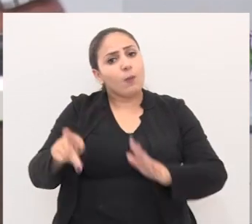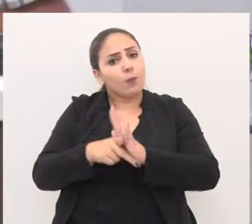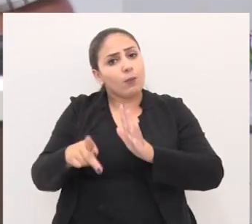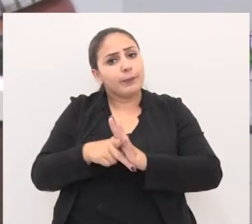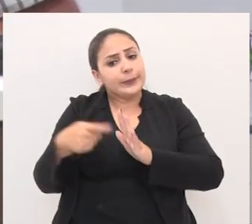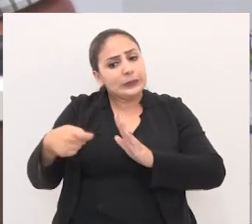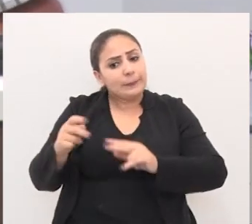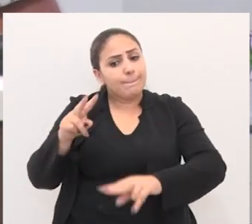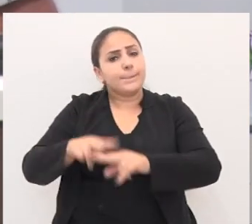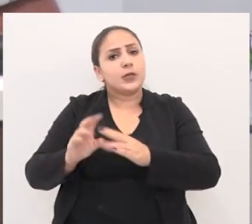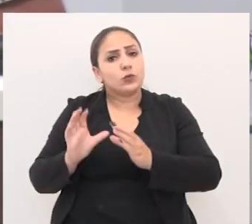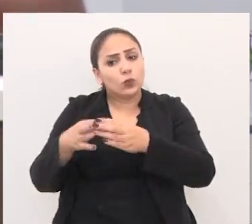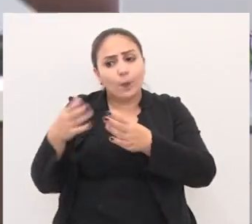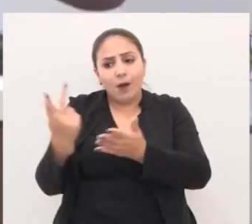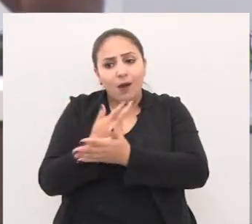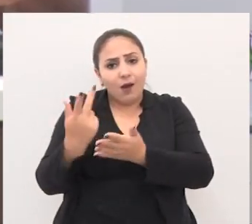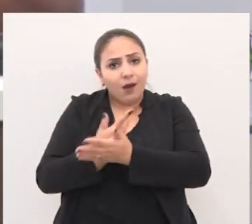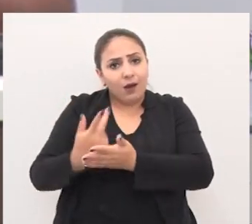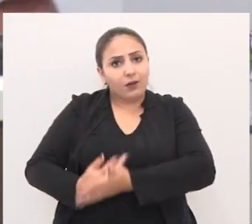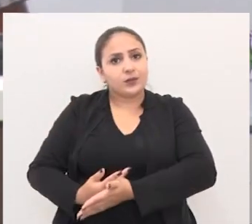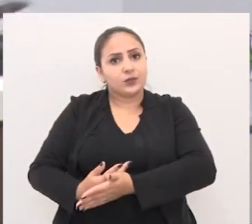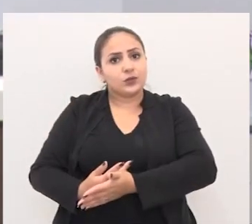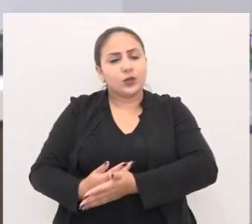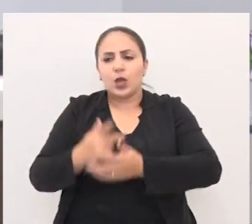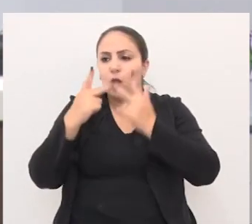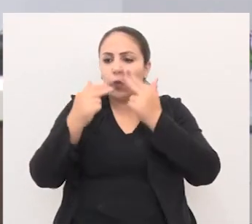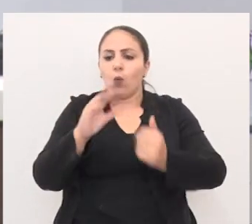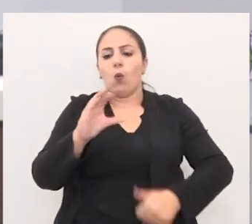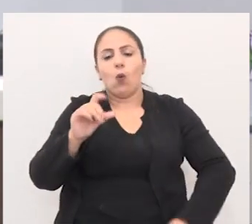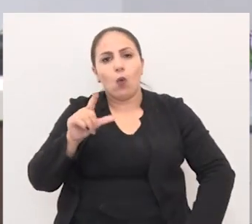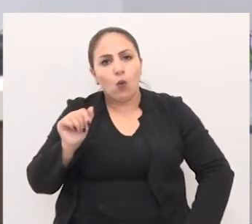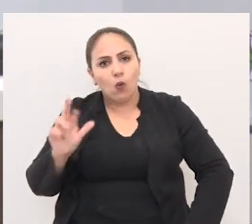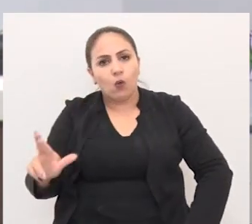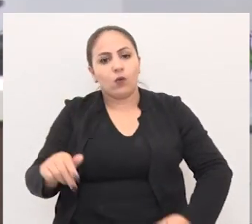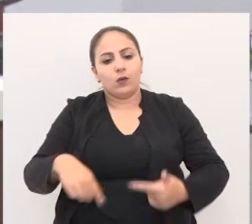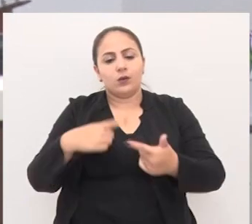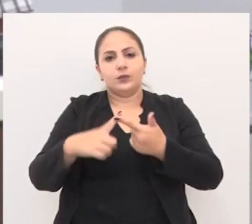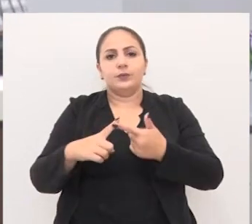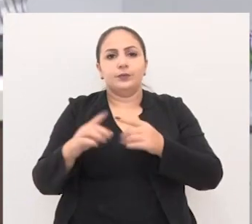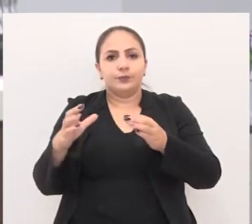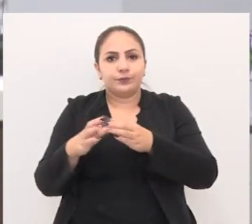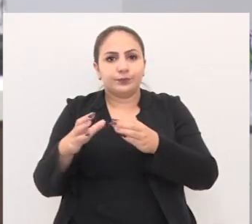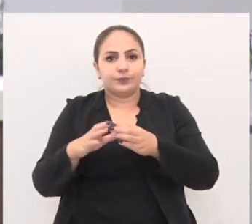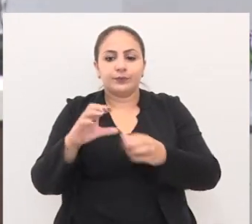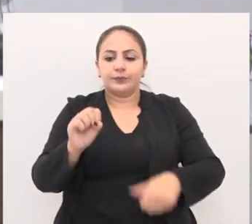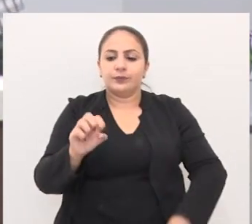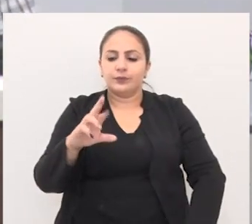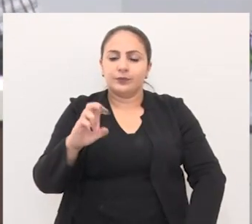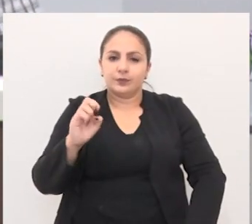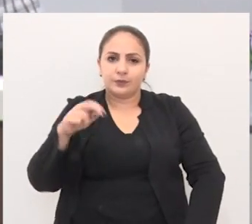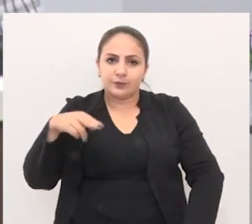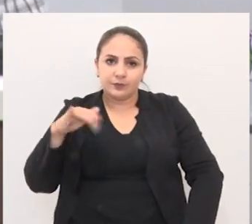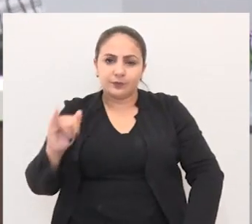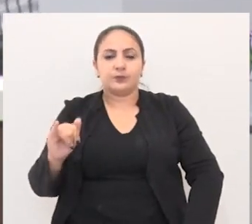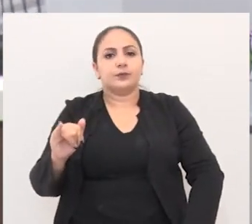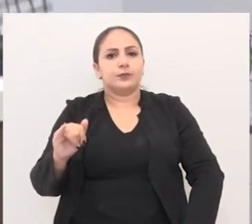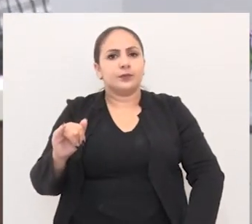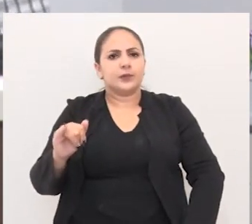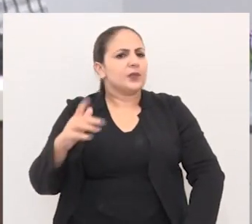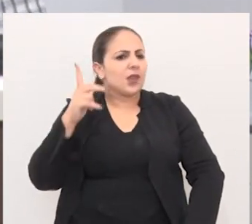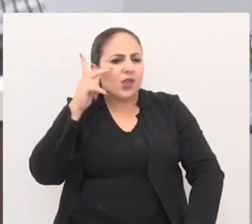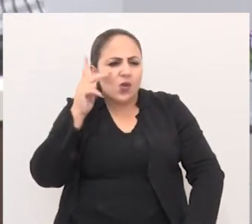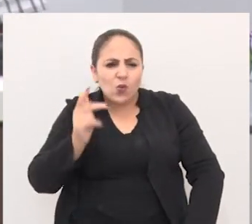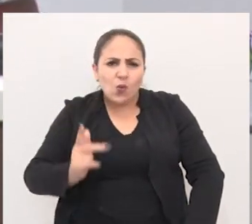quadrilheiro. É um quadrilheiro, como era o Collor, como era a quadrilha do Sarney lá no Nordeste. É a